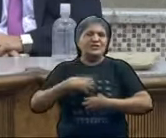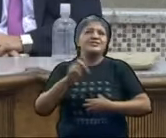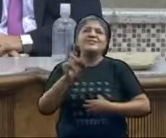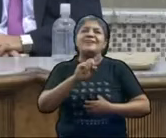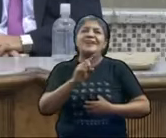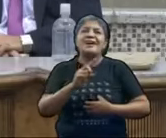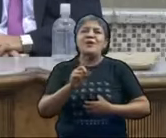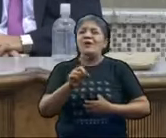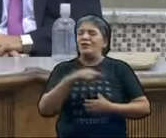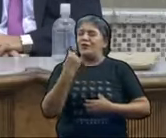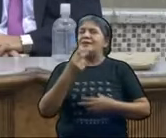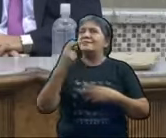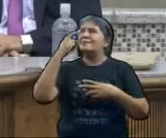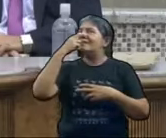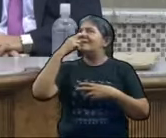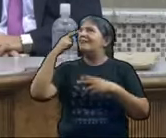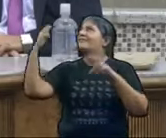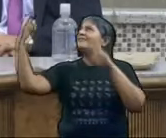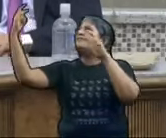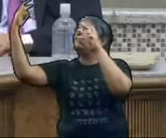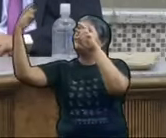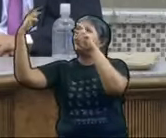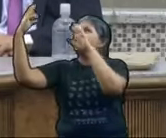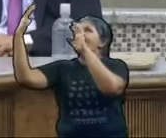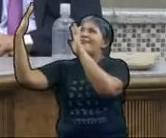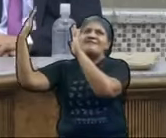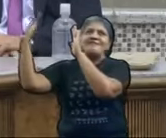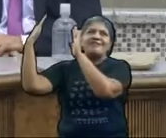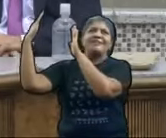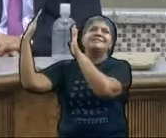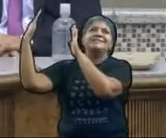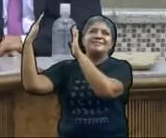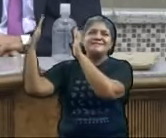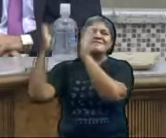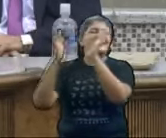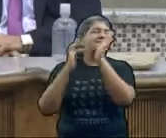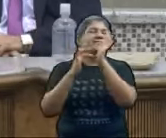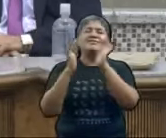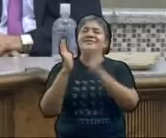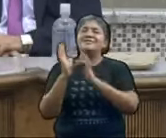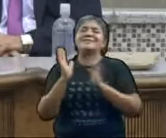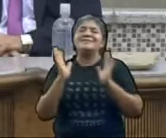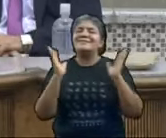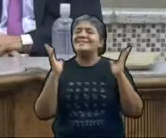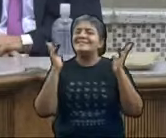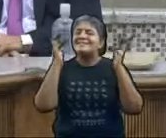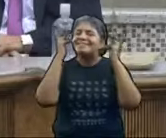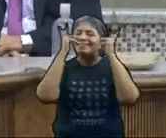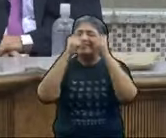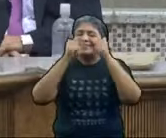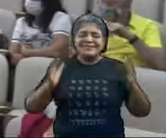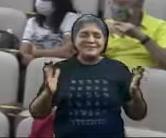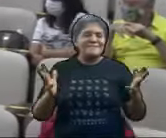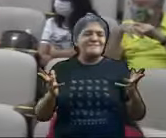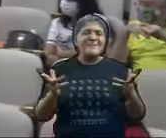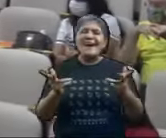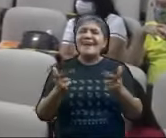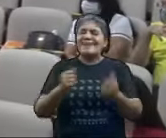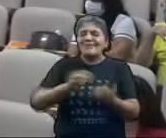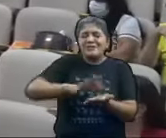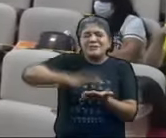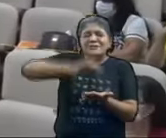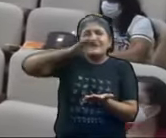Nós veremos Jesus face a face. Face a face. Face a face. Glória a